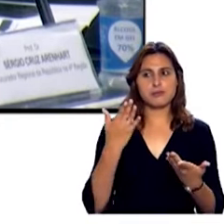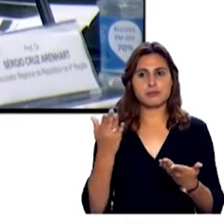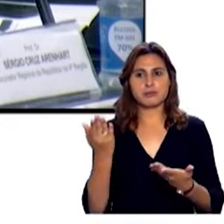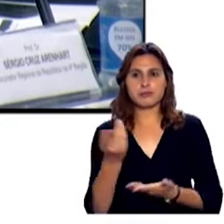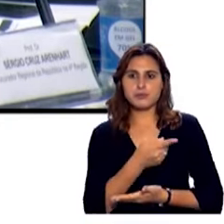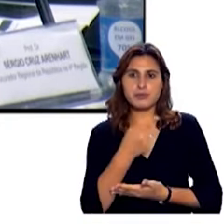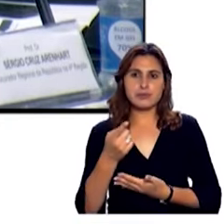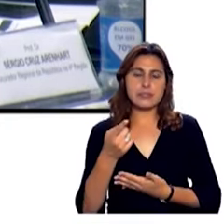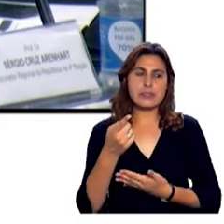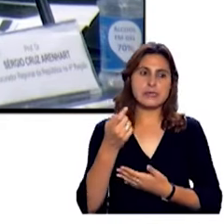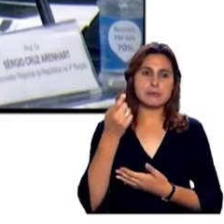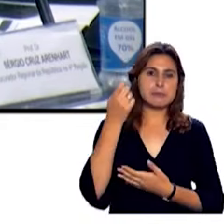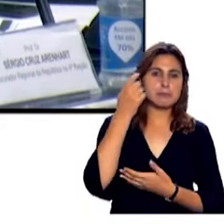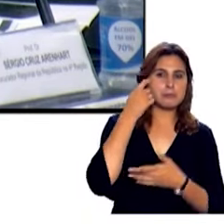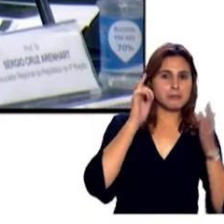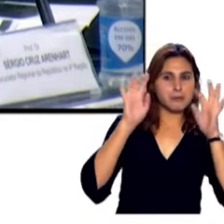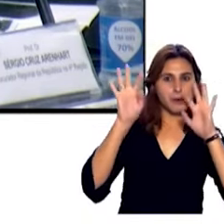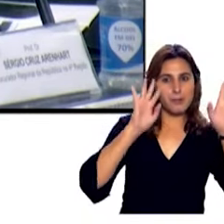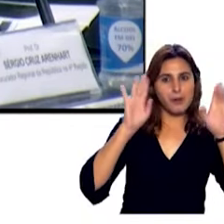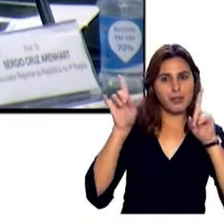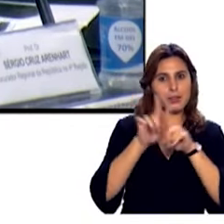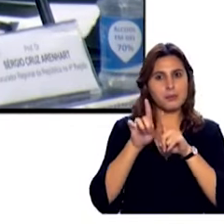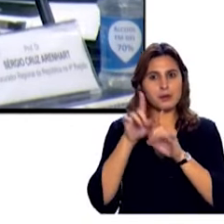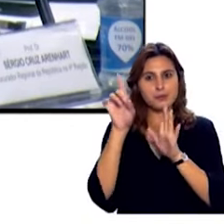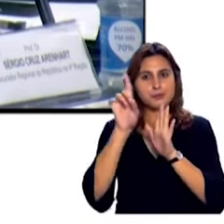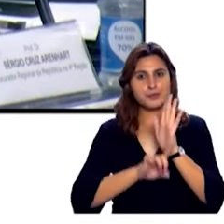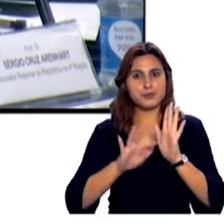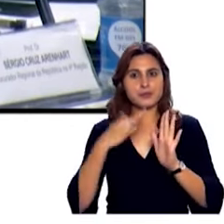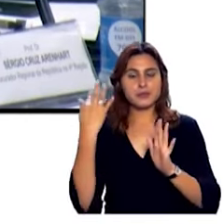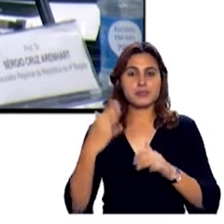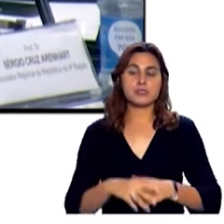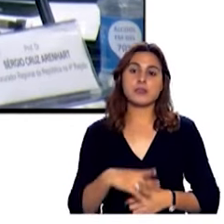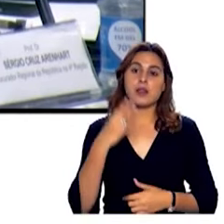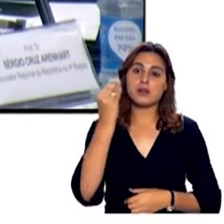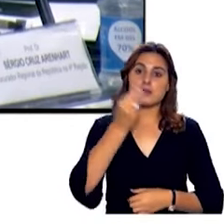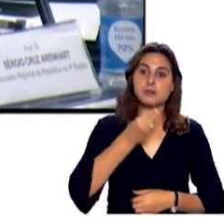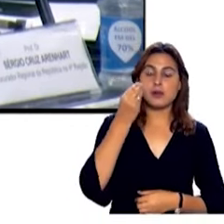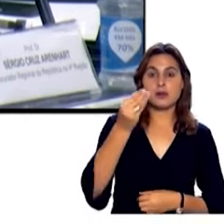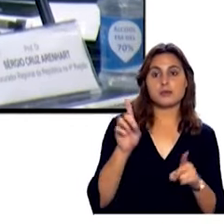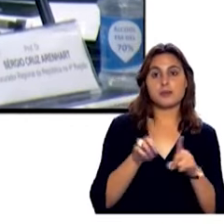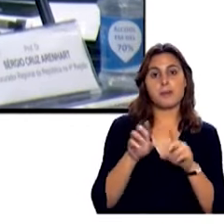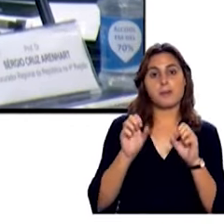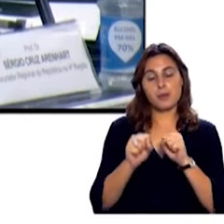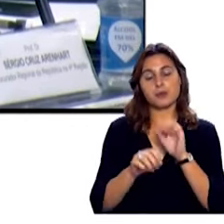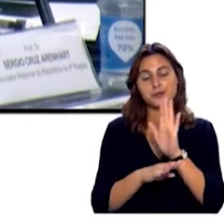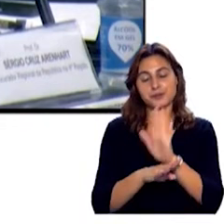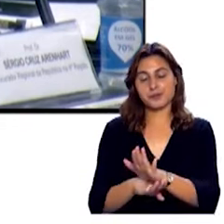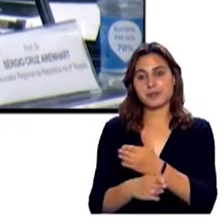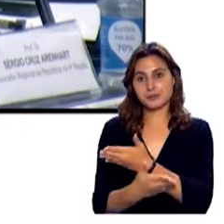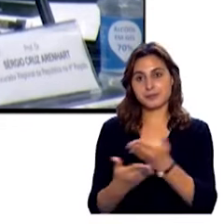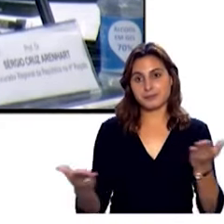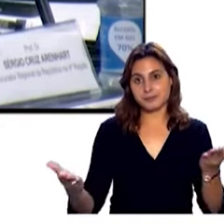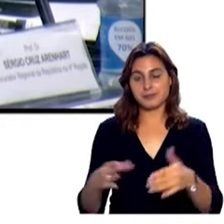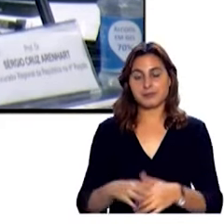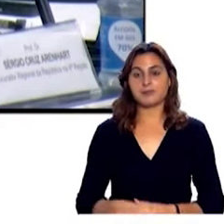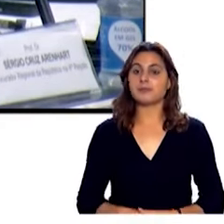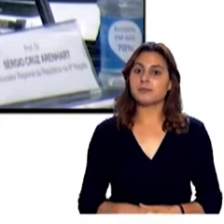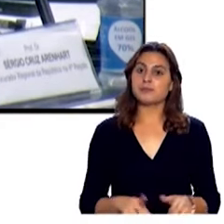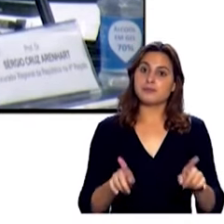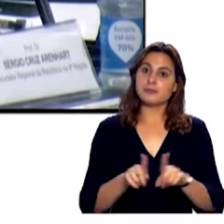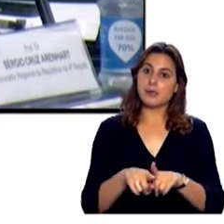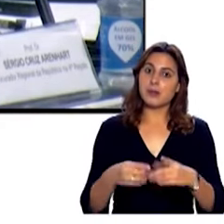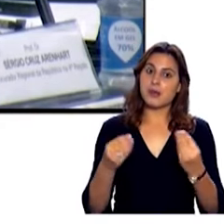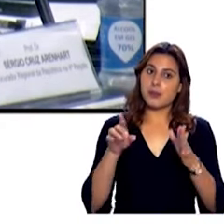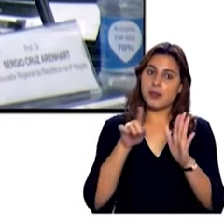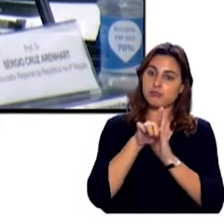daquilo que eu entendo do direito francês e como talvez essa experiência possa contribuir pra gente sobretudo pra fixação do filtro que tende a ser